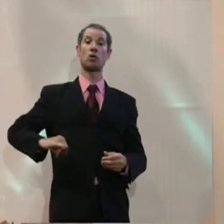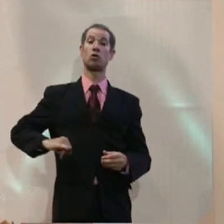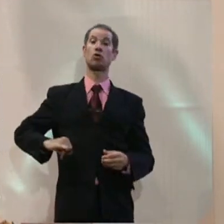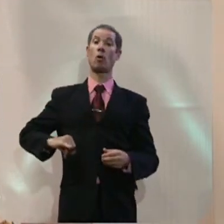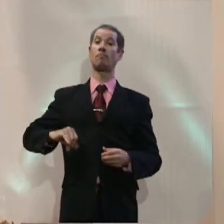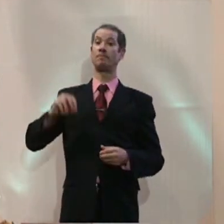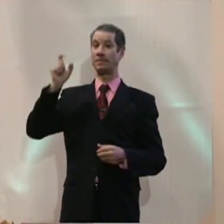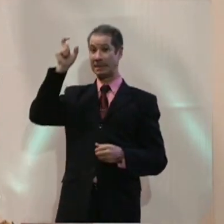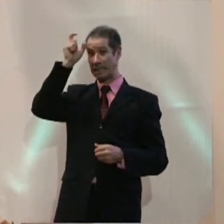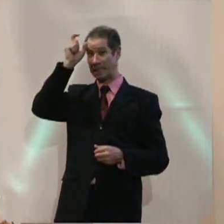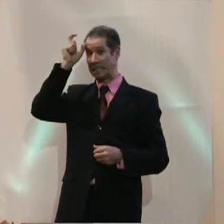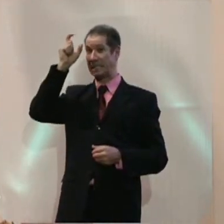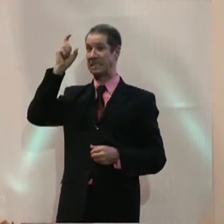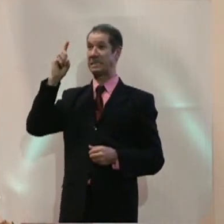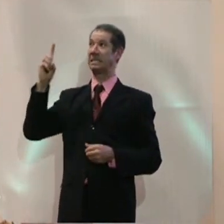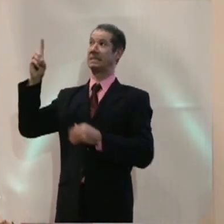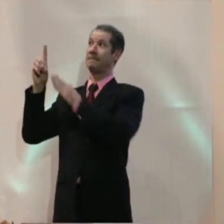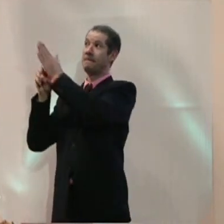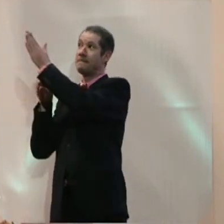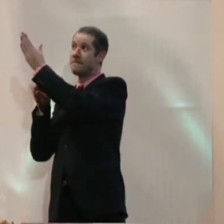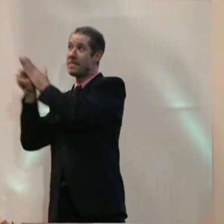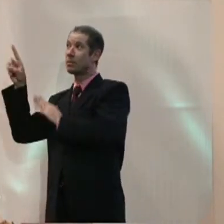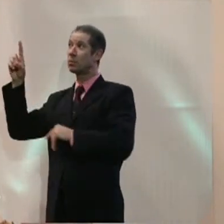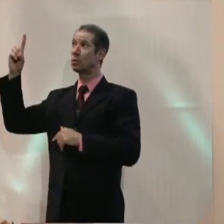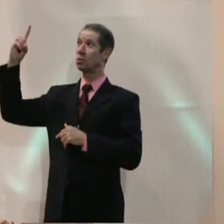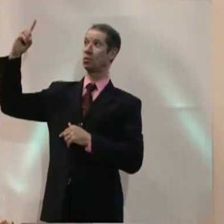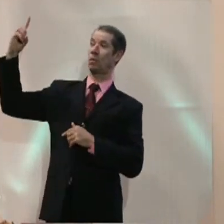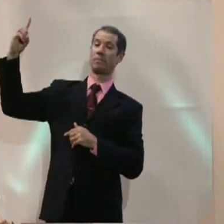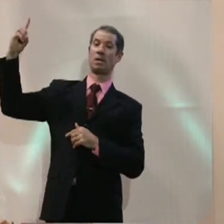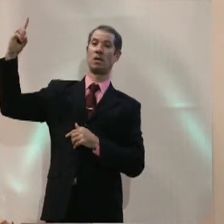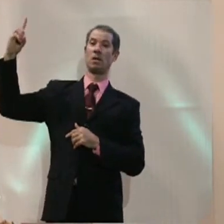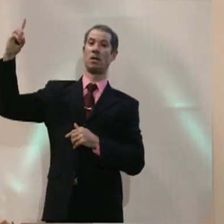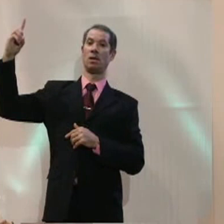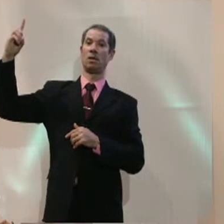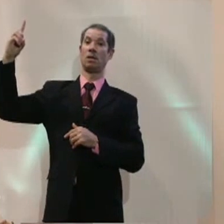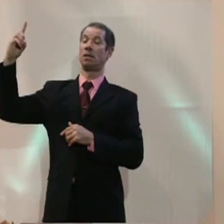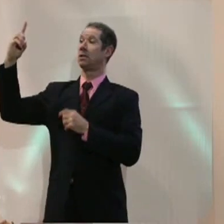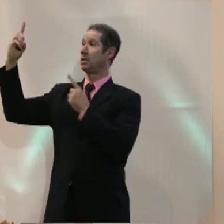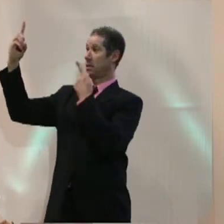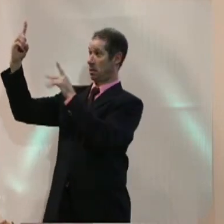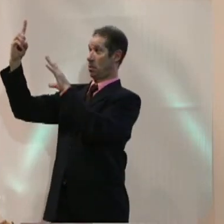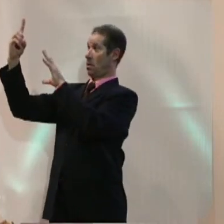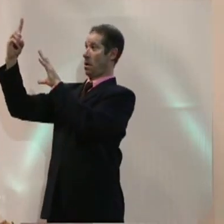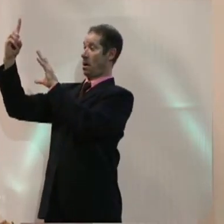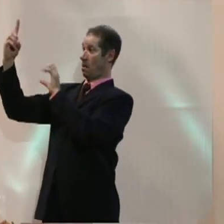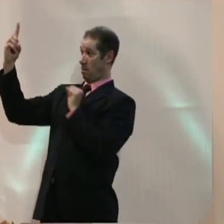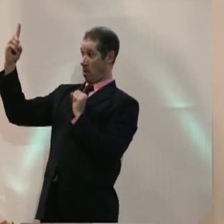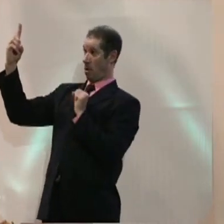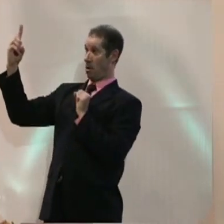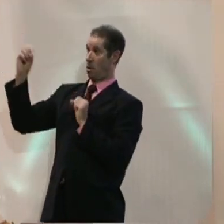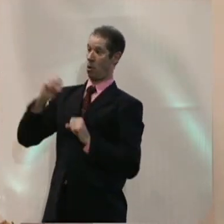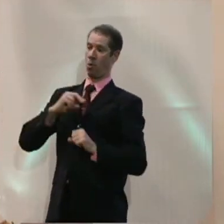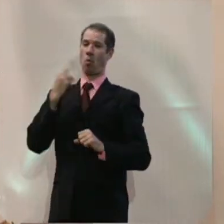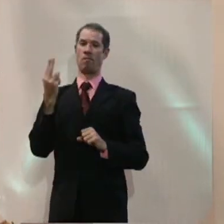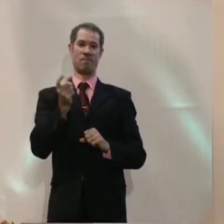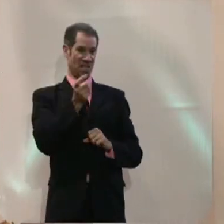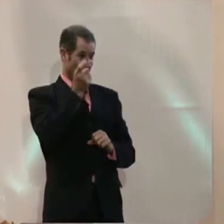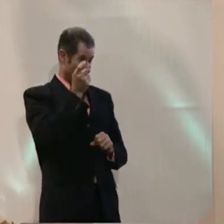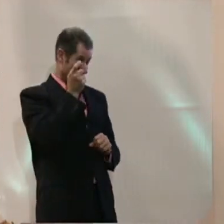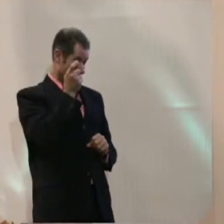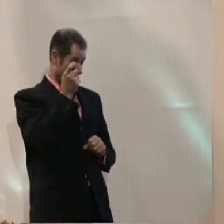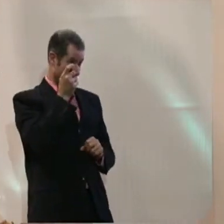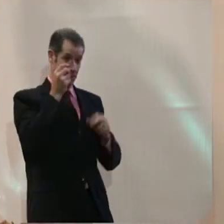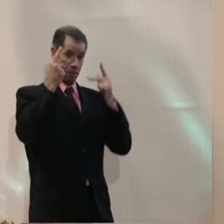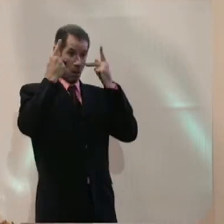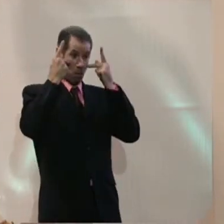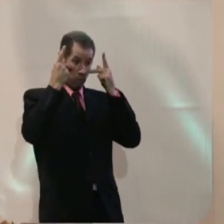É o seu amor ao Senhor ou o seu interesse pela prosperidade que o Senhor tem